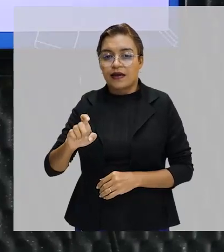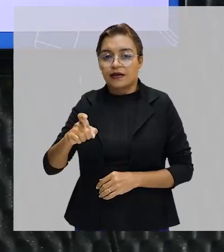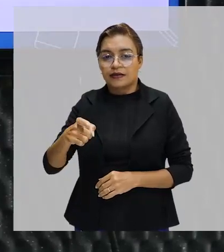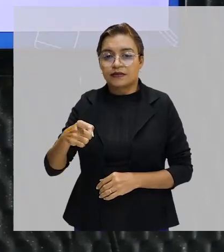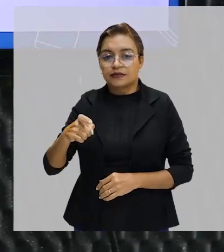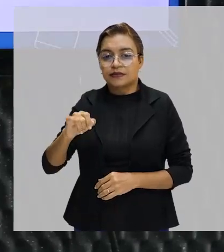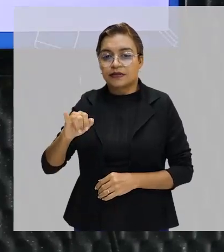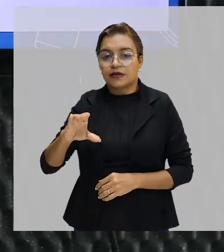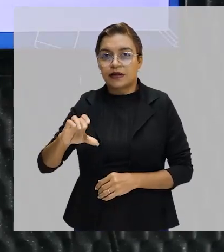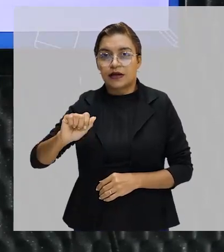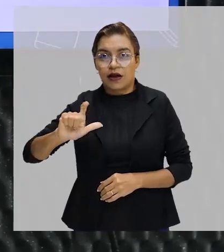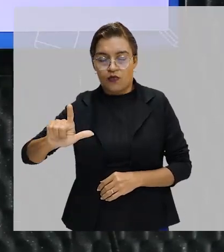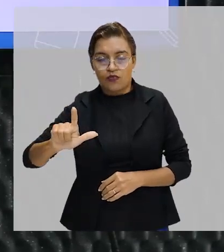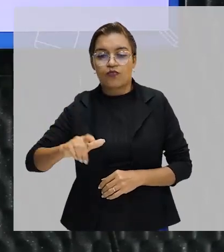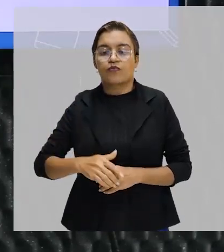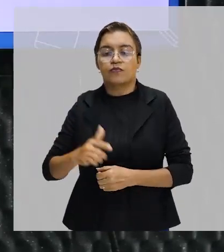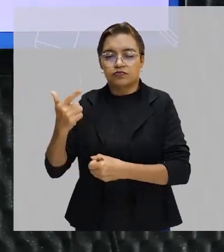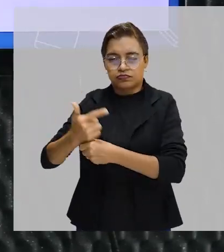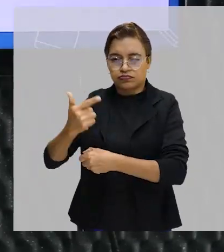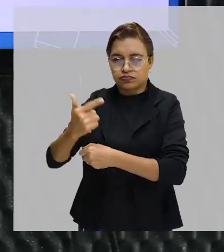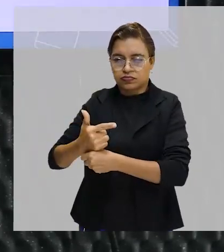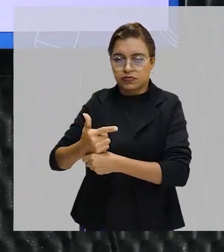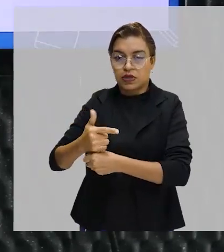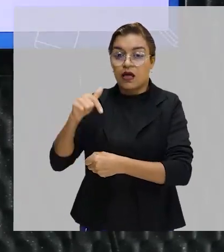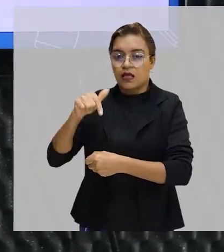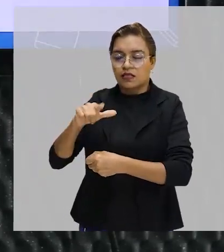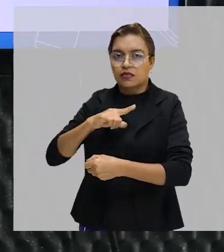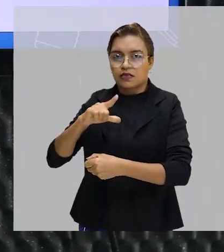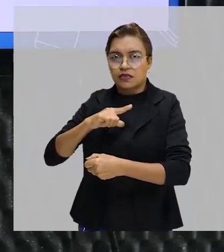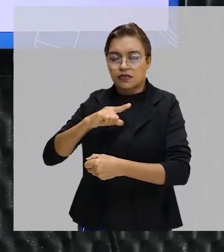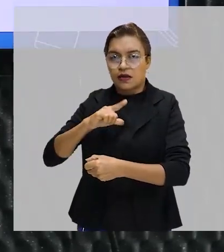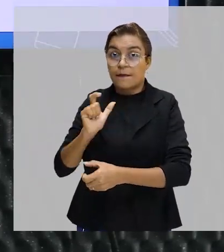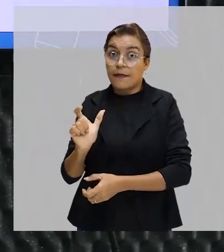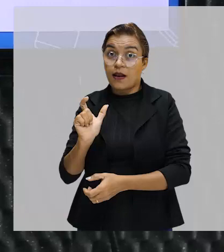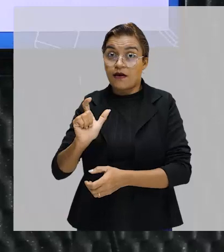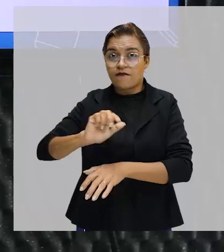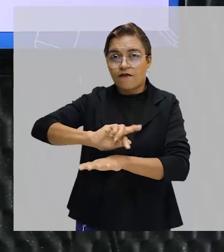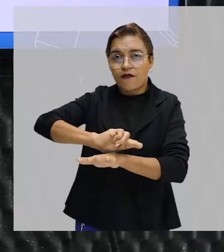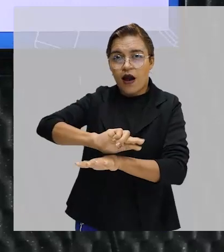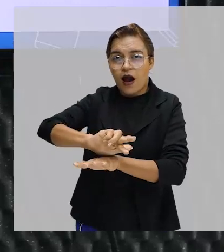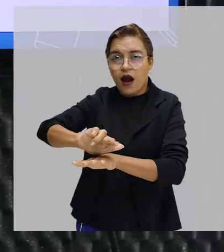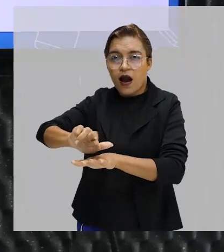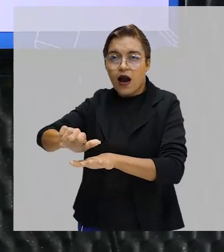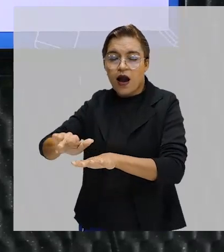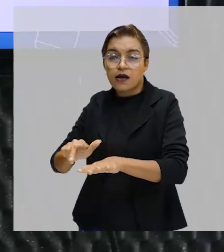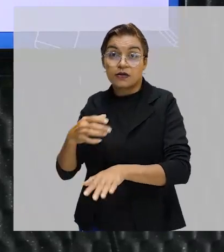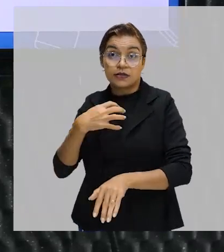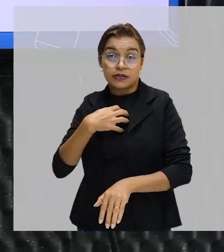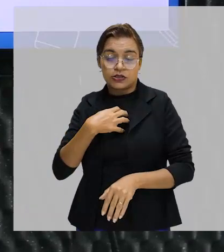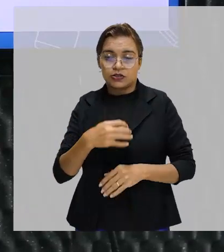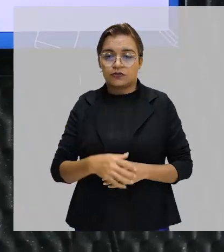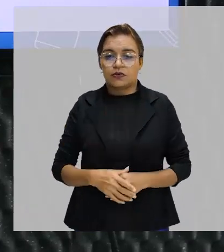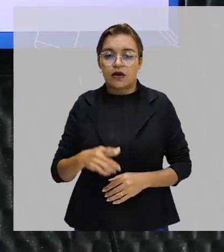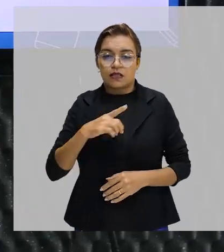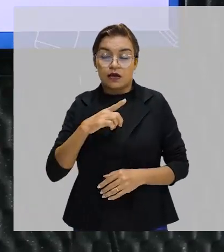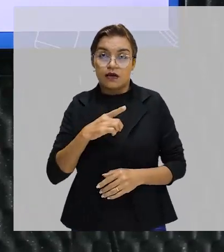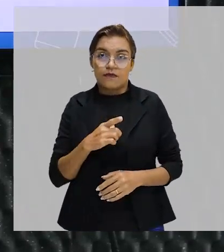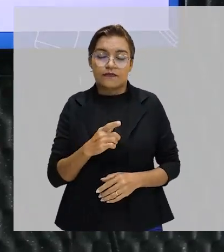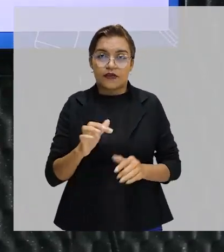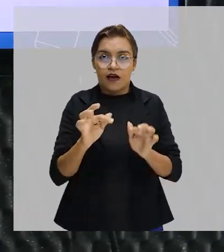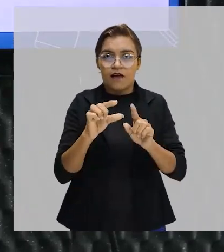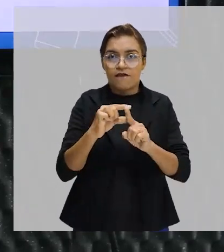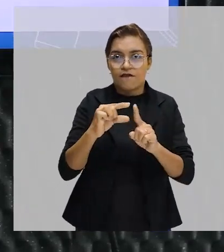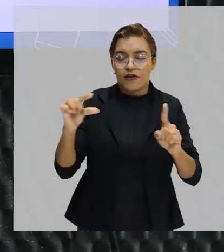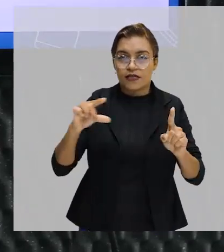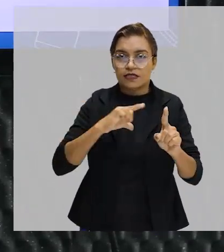lexical ocorre em palavras que possuem vários sentidos. Ou seja, dentro da frase encontra-se uma palavra que pode